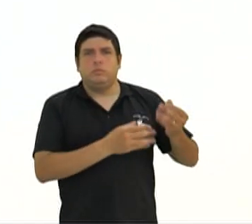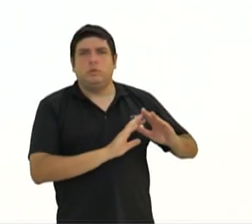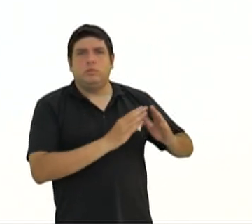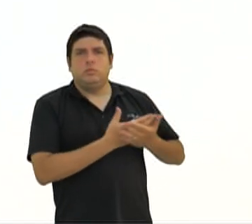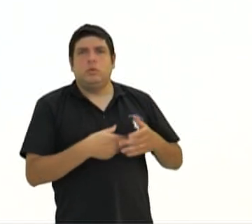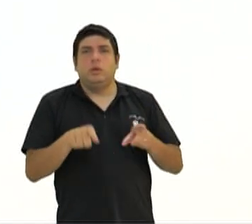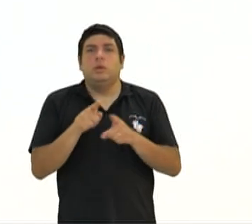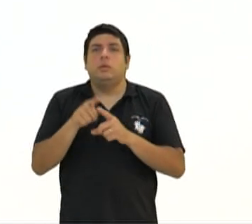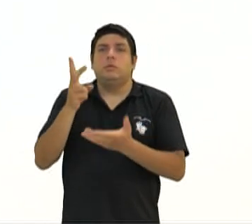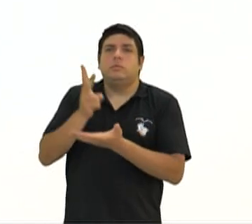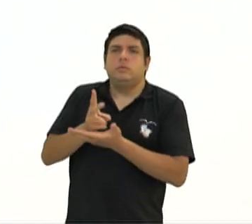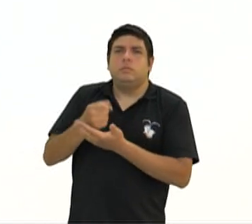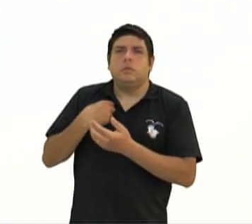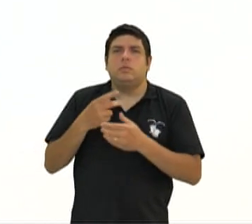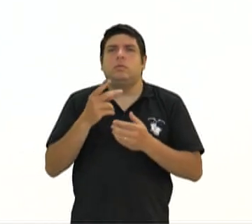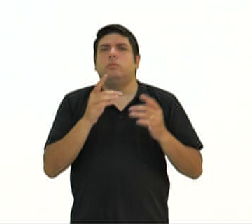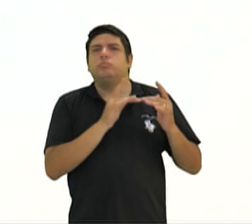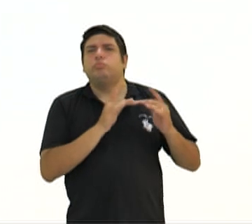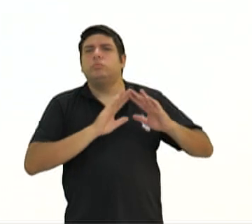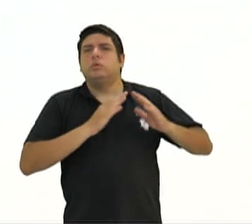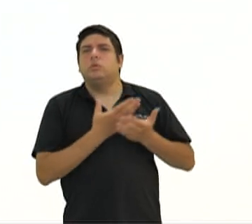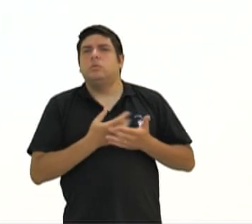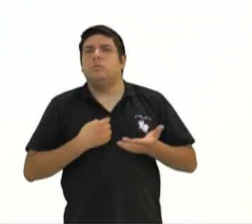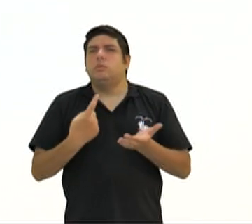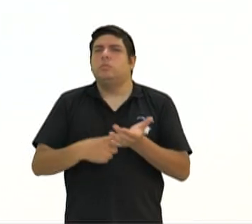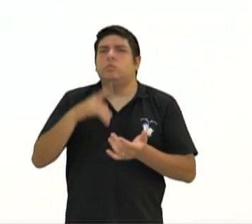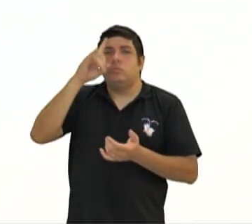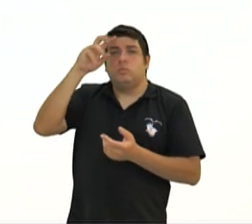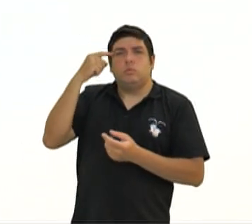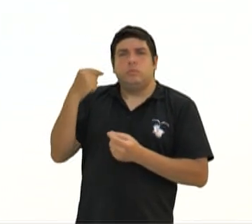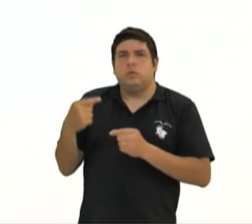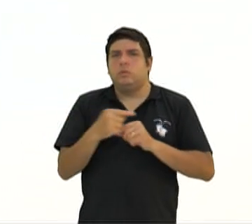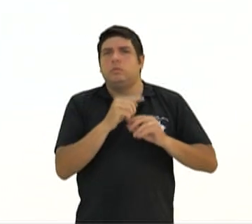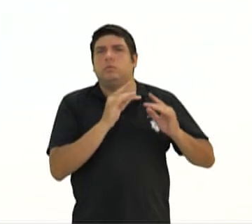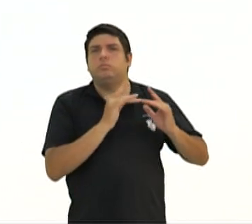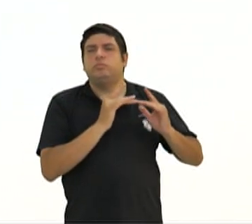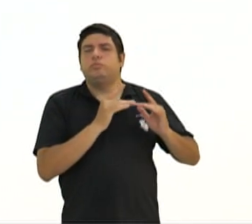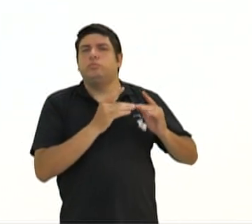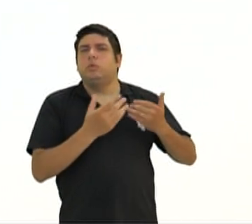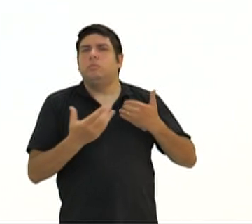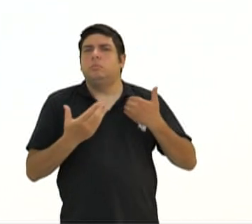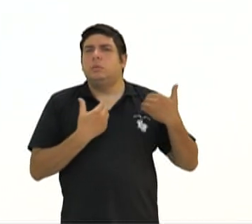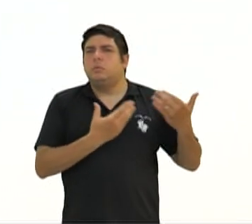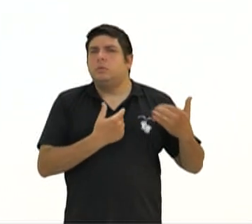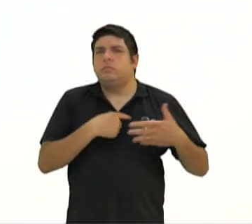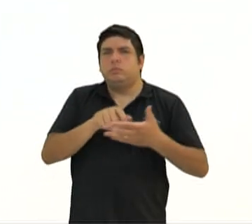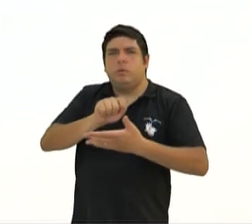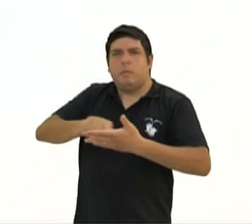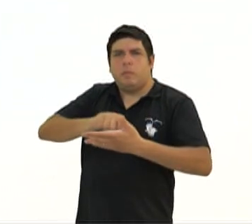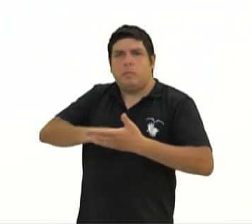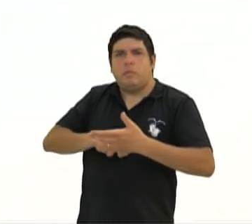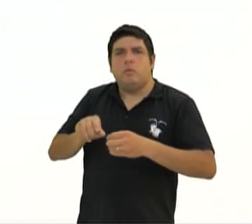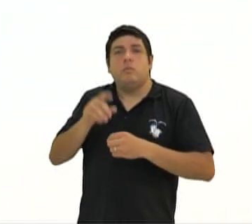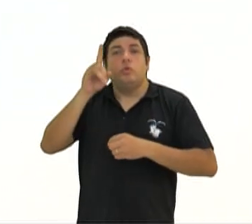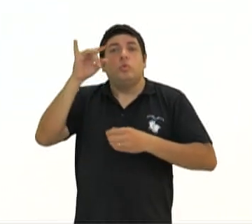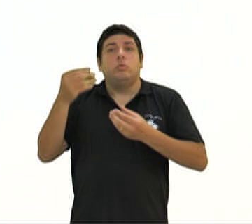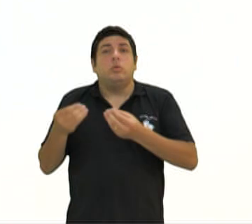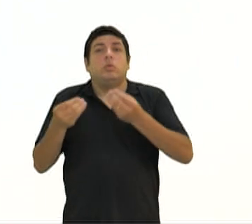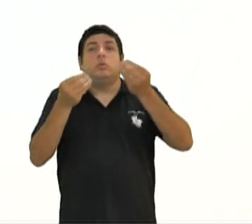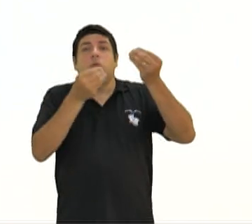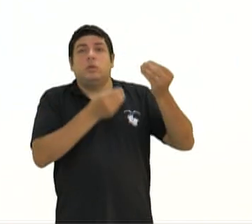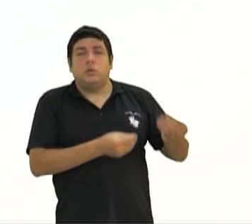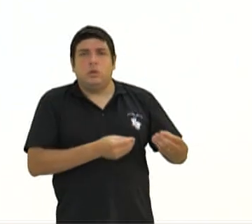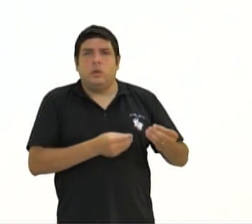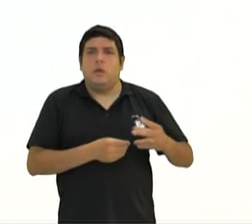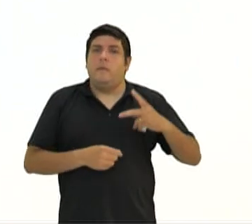contato, marcar direitinho lá na tua escola para entregar as atividades e assim os seus professores